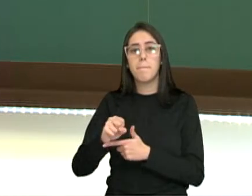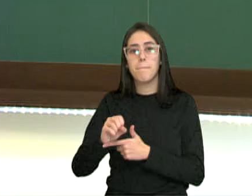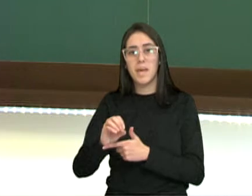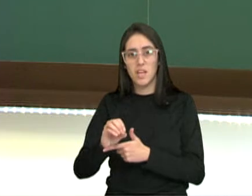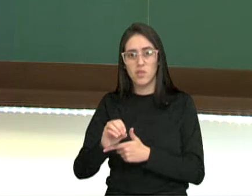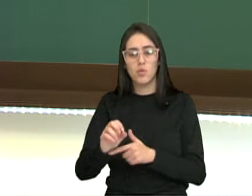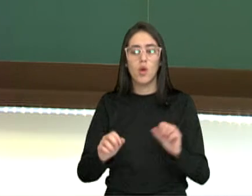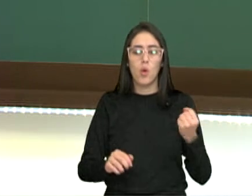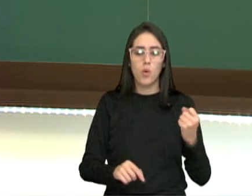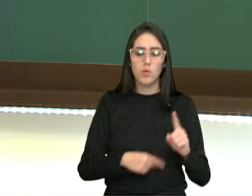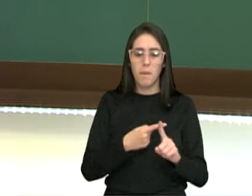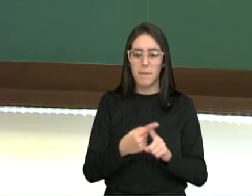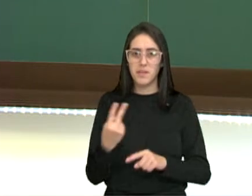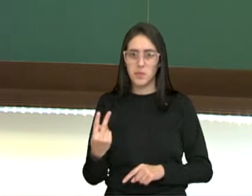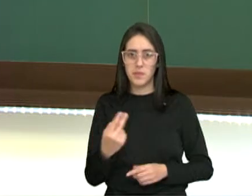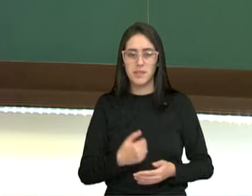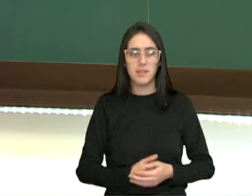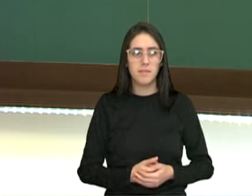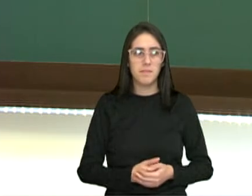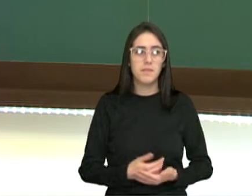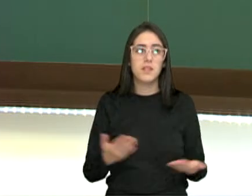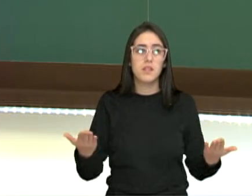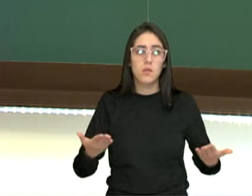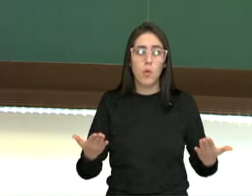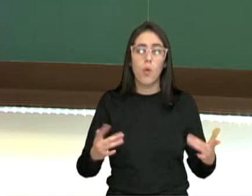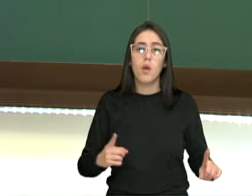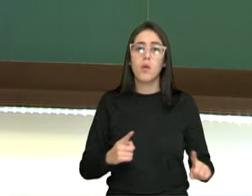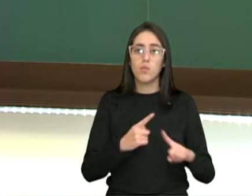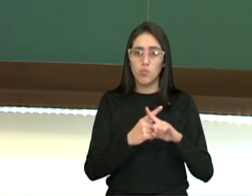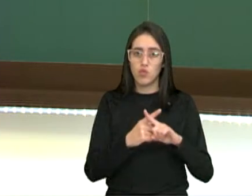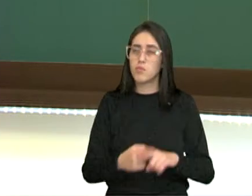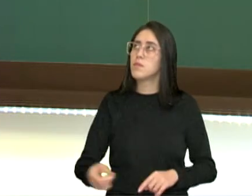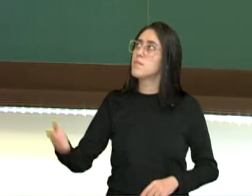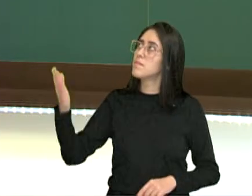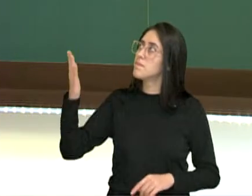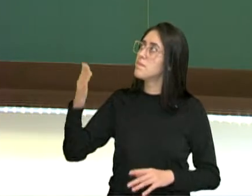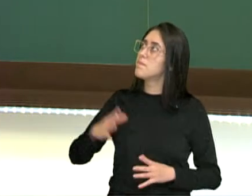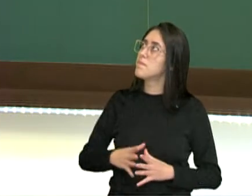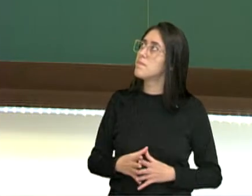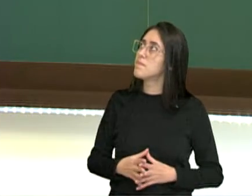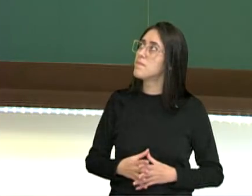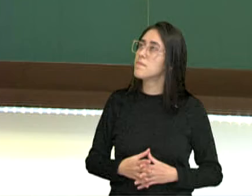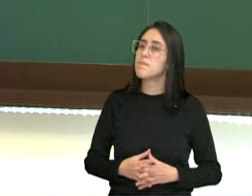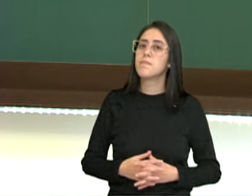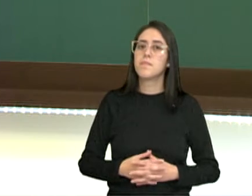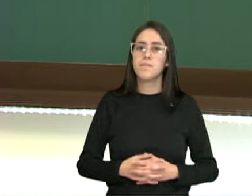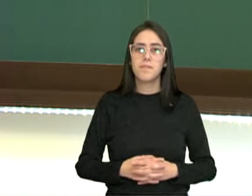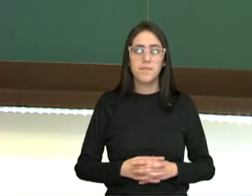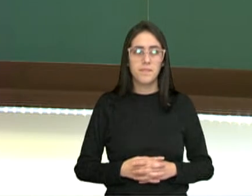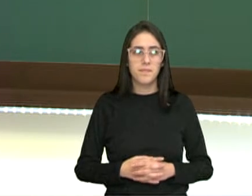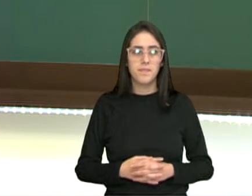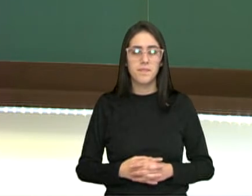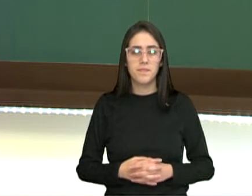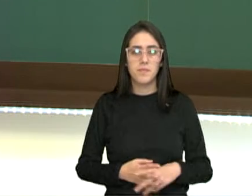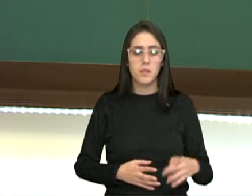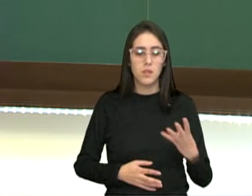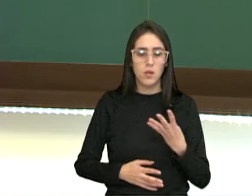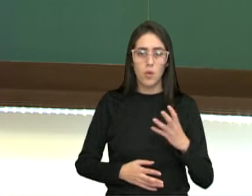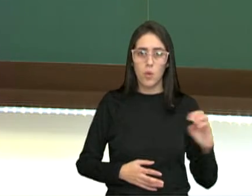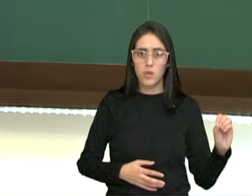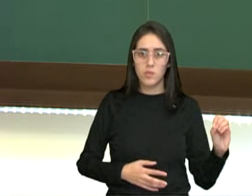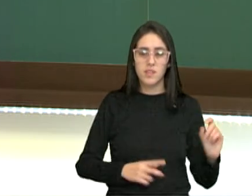mais 2. Então agora multiplicamos 8 vezes 50, 400, mais 2 vezes